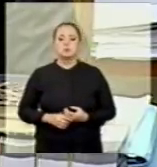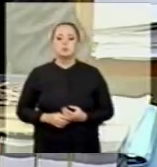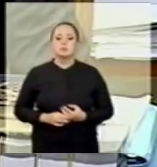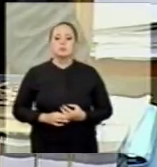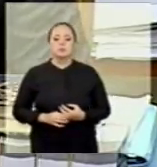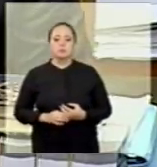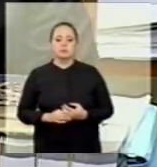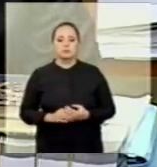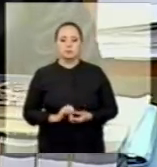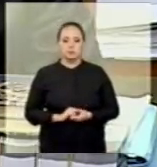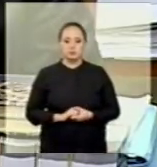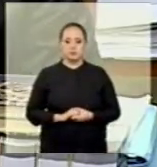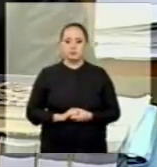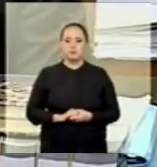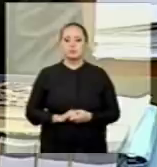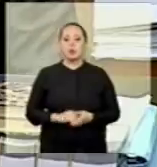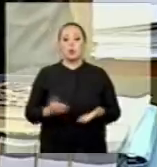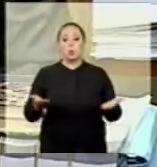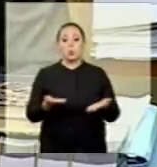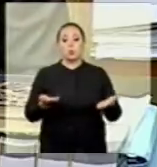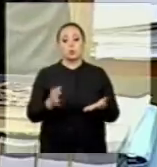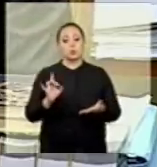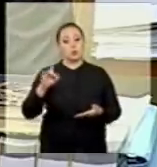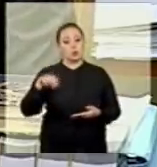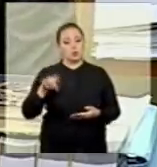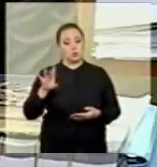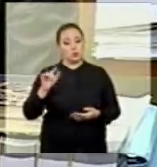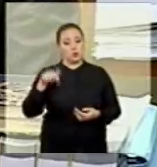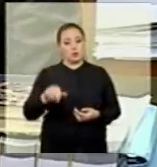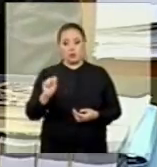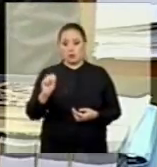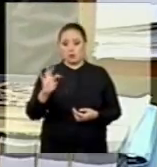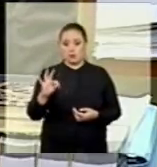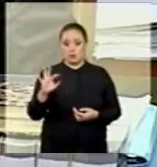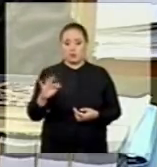Hoje, somente nesta Corte, há quase